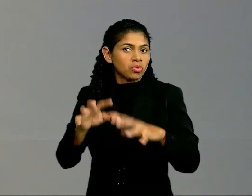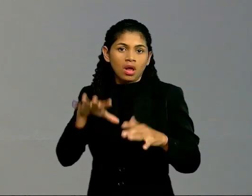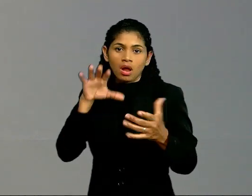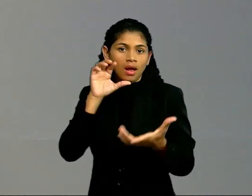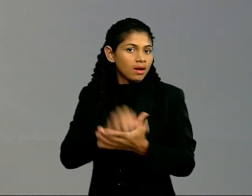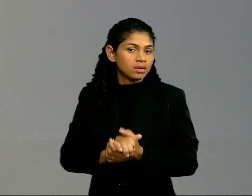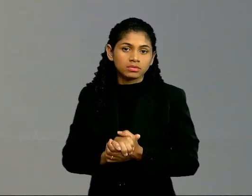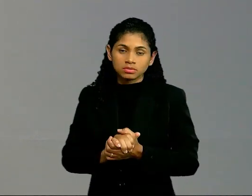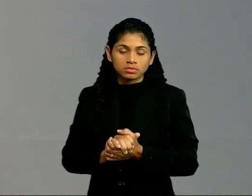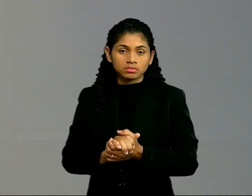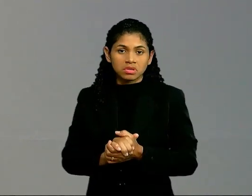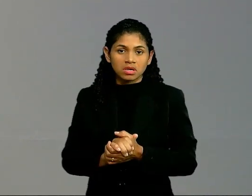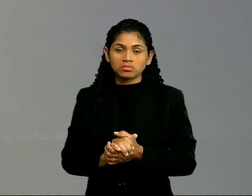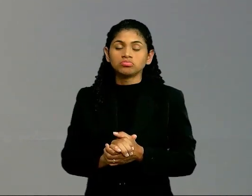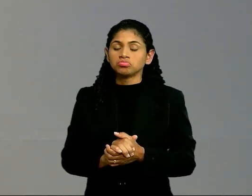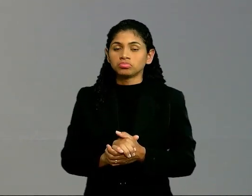de